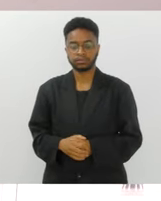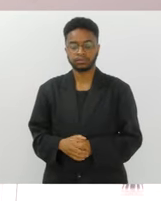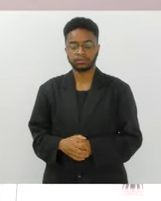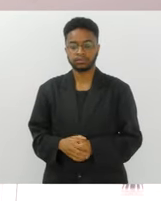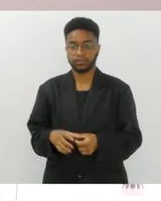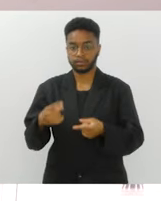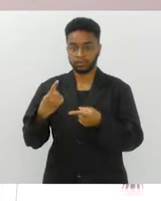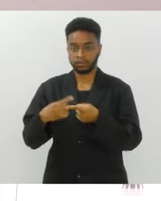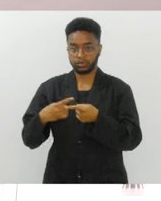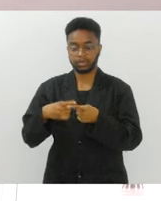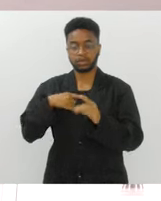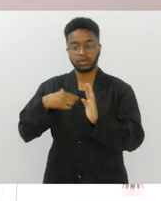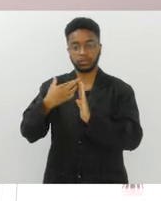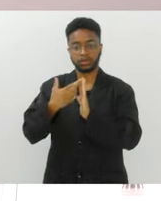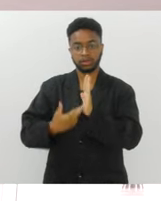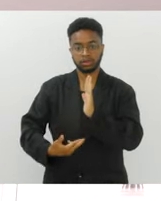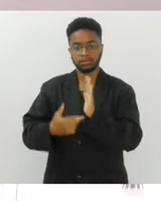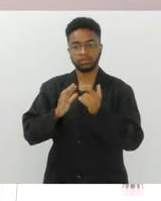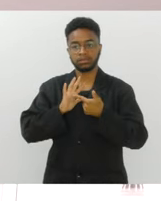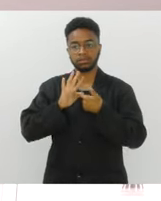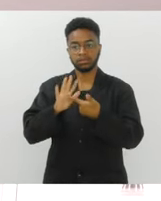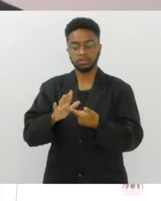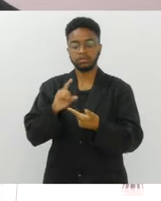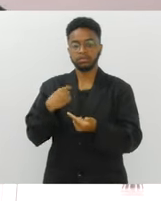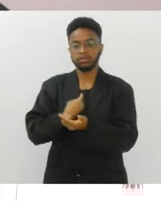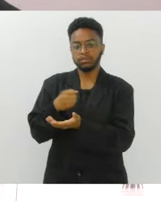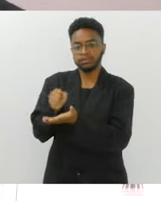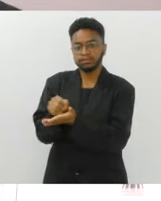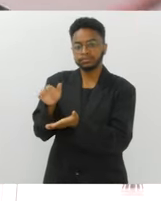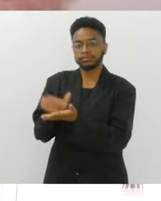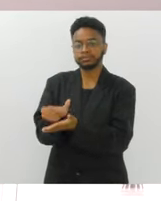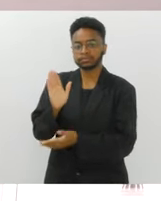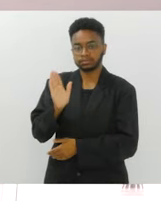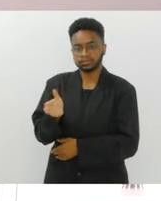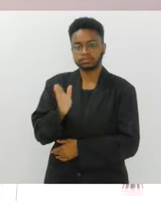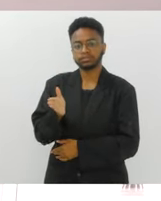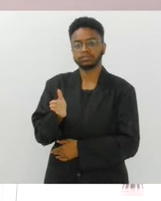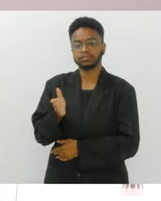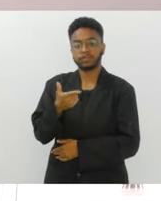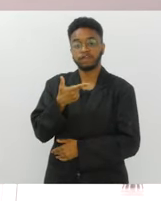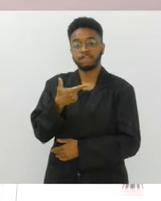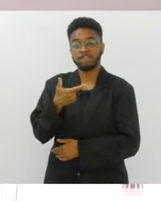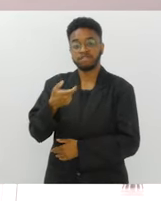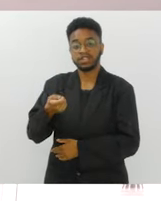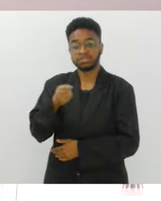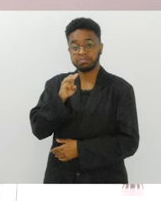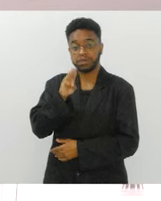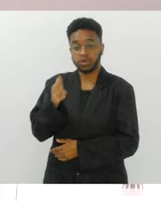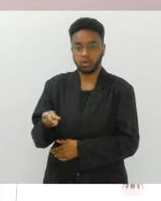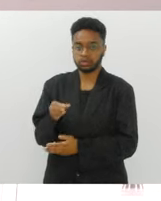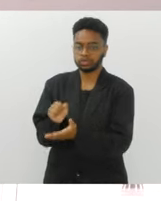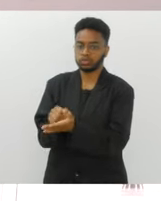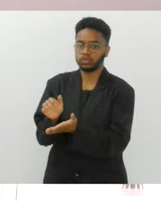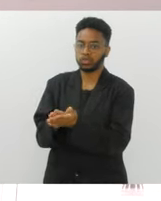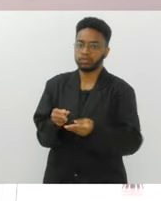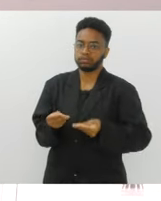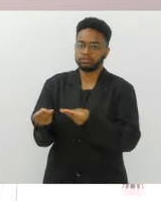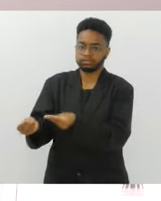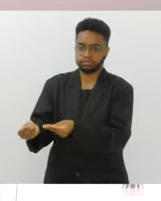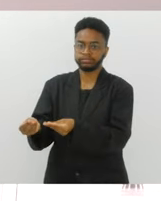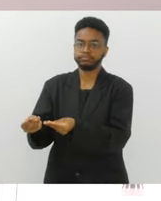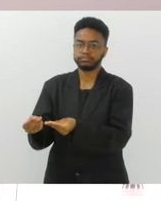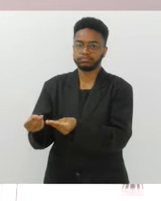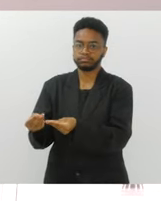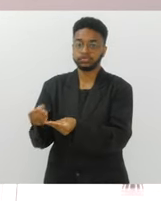eu trouxe aqui um relatório, a agência já multou, deputado Rodrigo Amorim, mais de 20 milhões à Supervia,